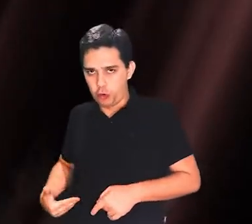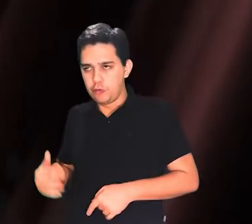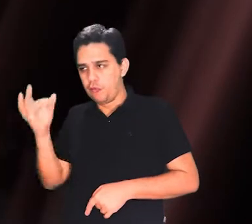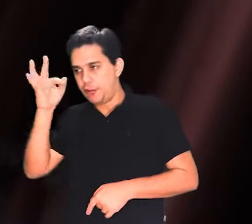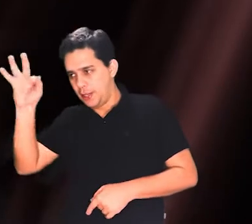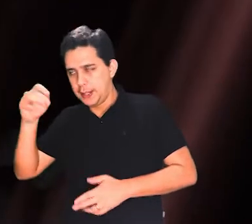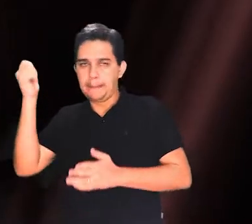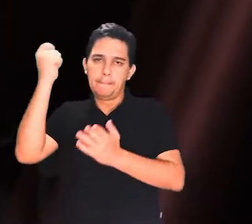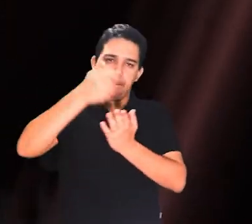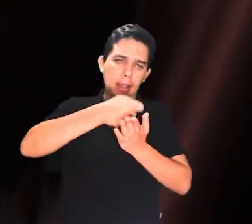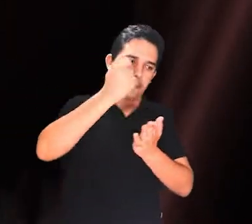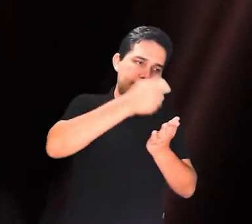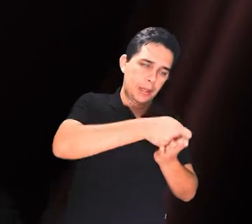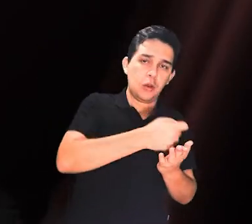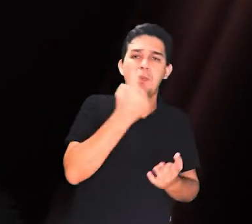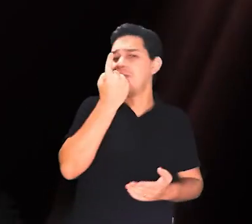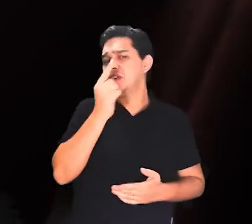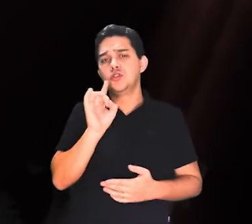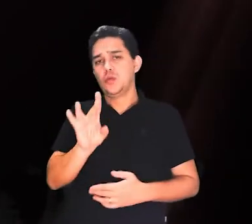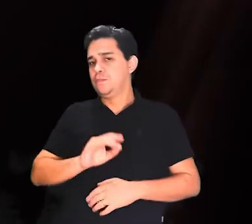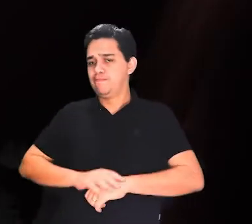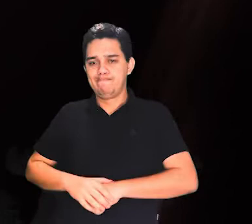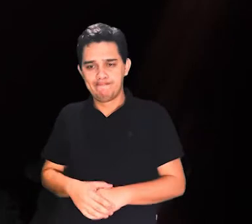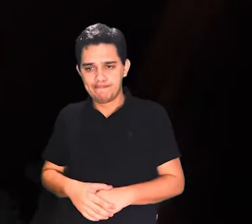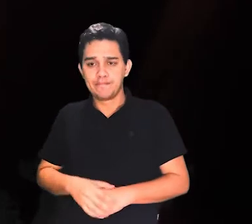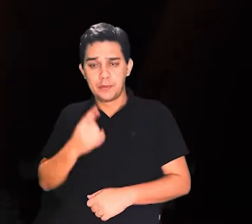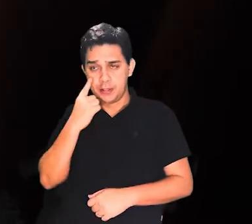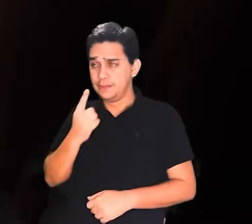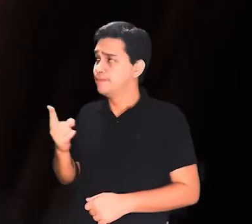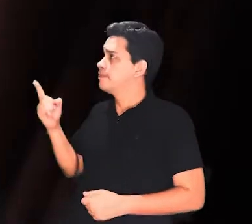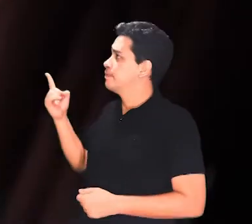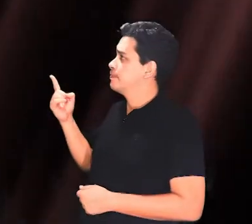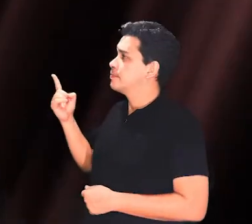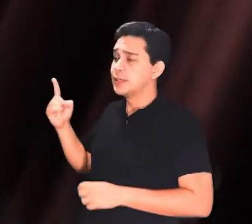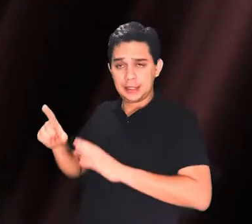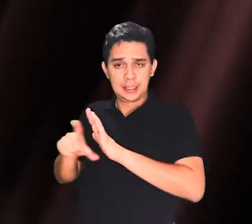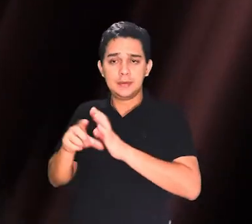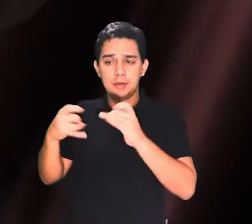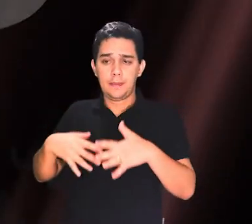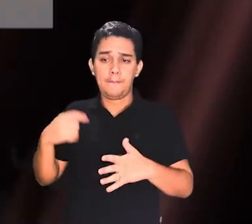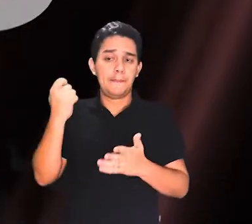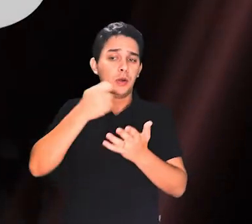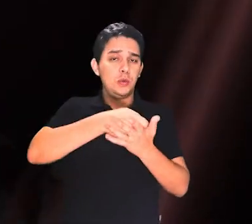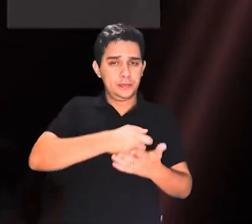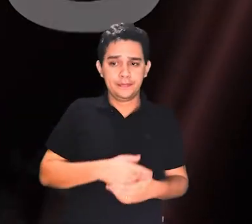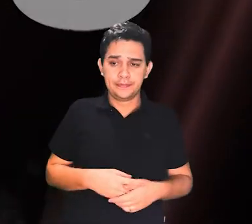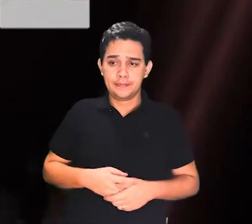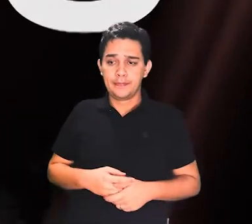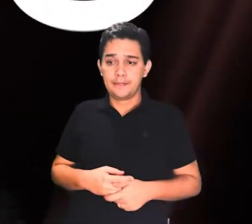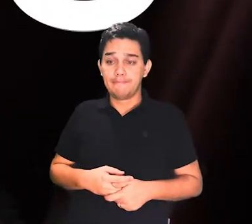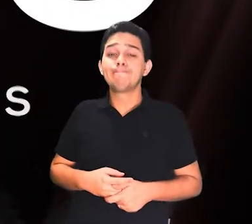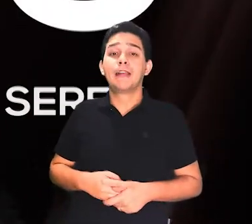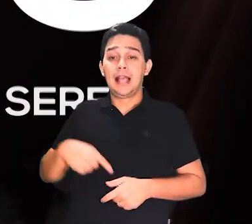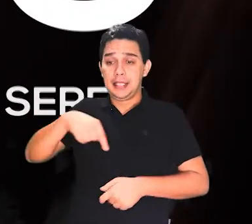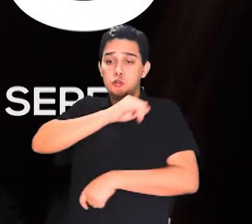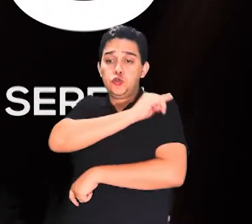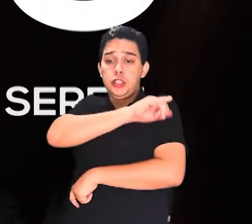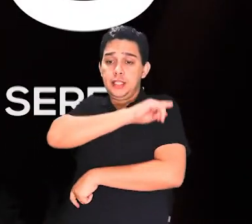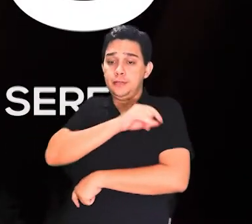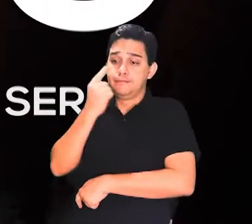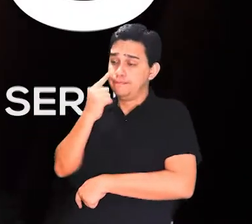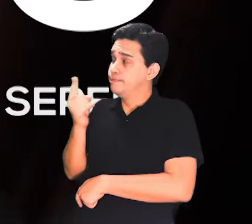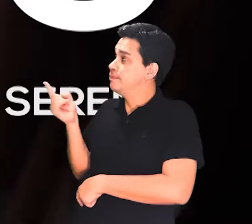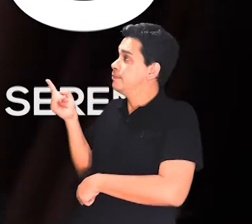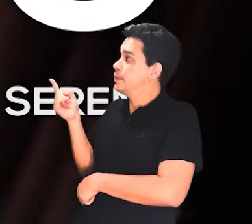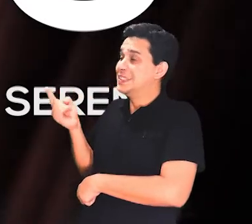única vez, no plano Viver Sem Limite. No caso, no estado do Rio de Janeiro, foram elencados 16 municípios para terem